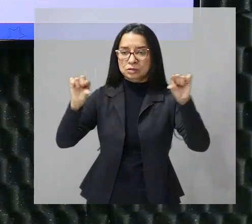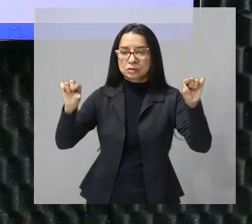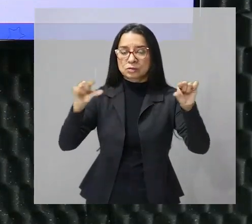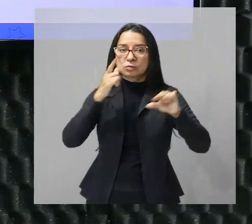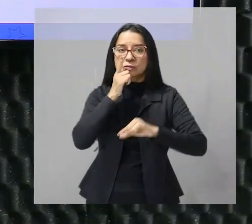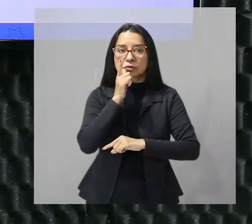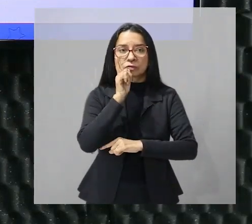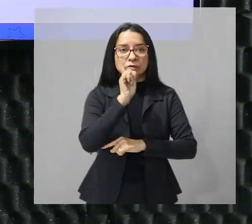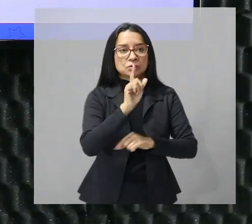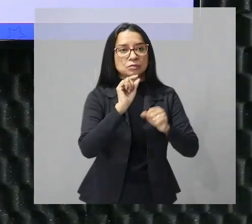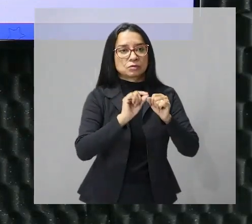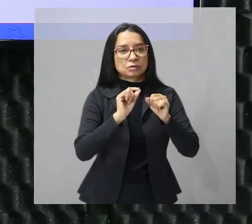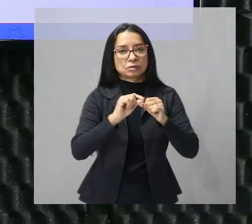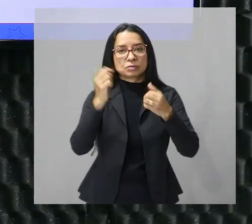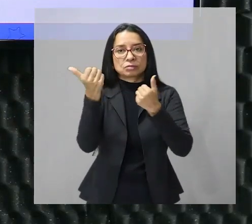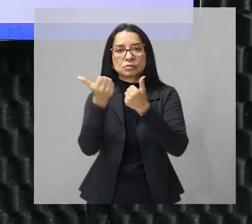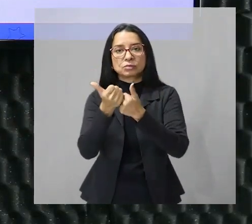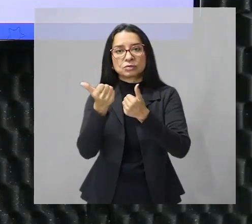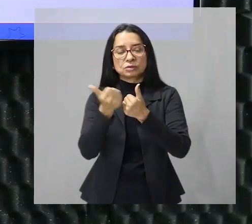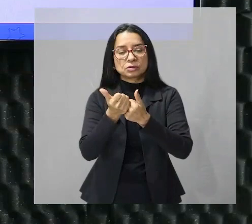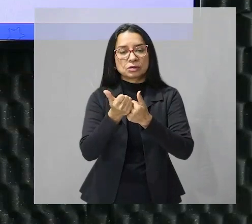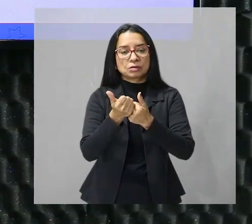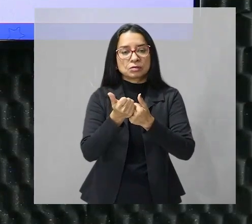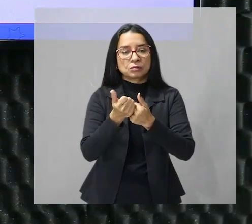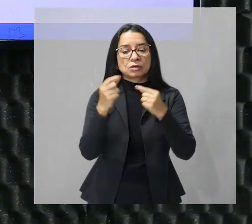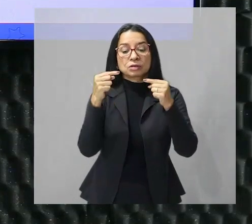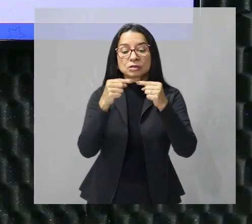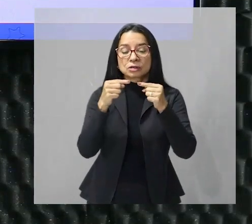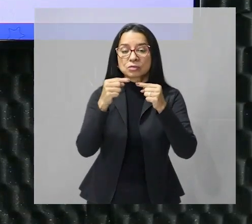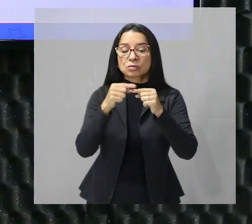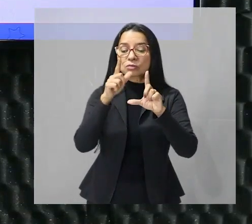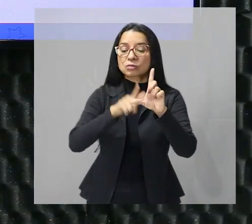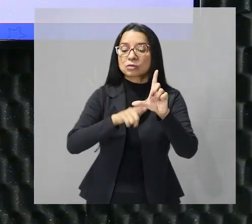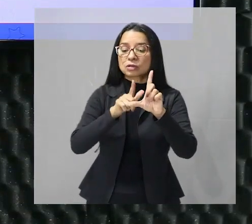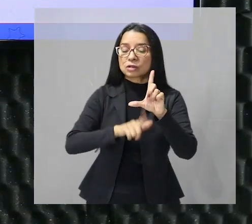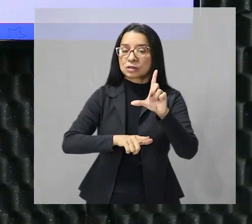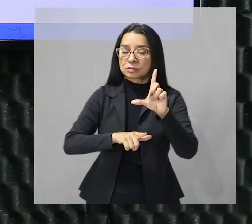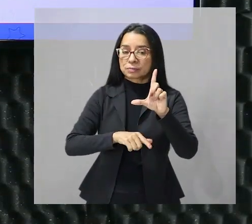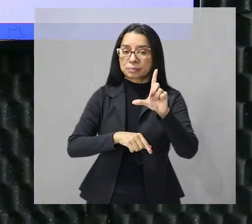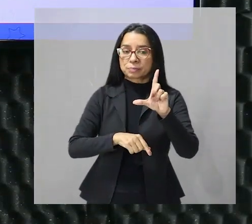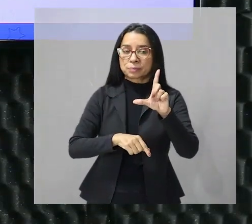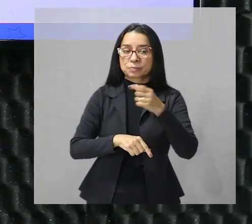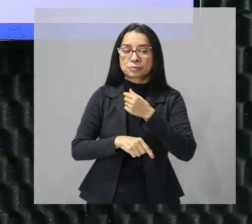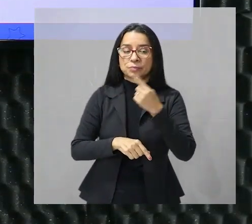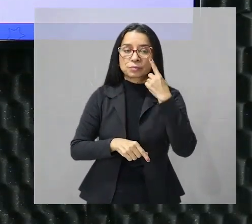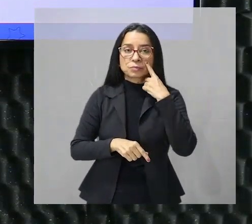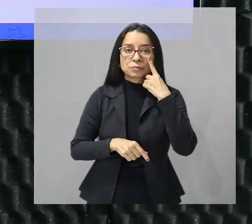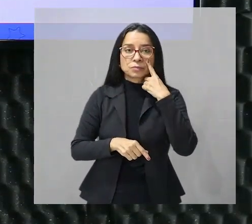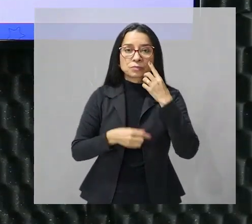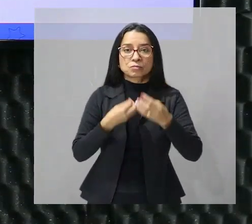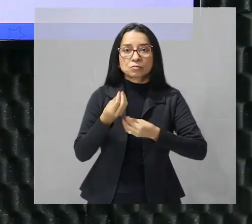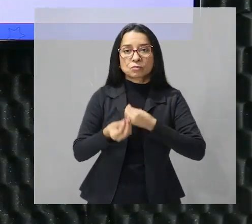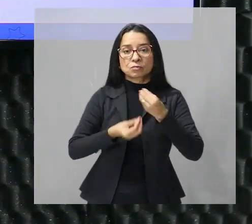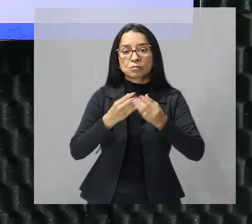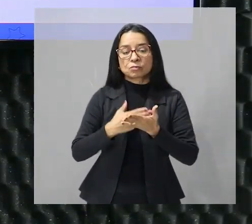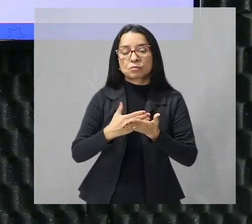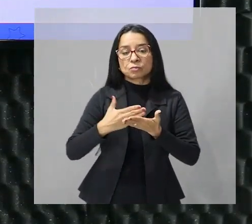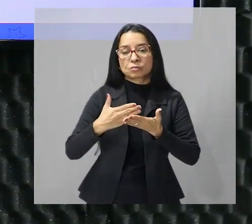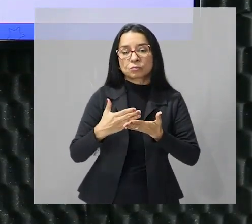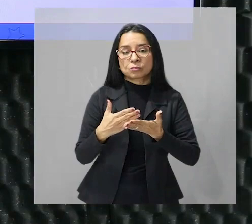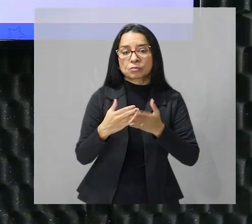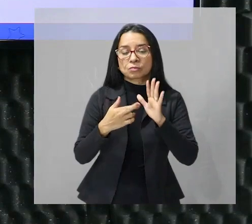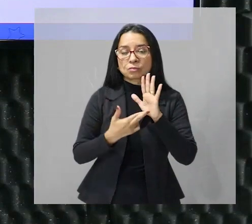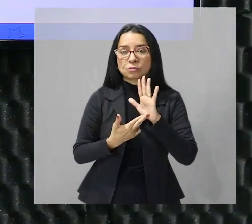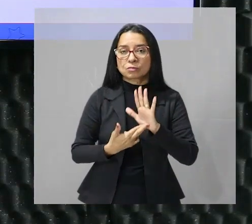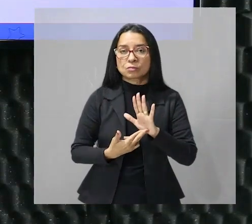já conseguimos fazer a substituição, tá? De acordo com a letrinha correspondente. Então, olha como vai começar a